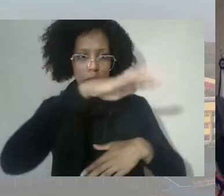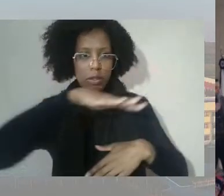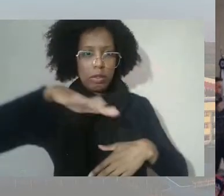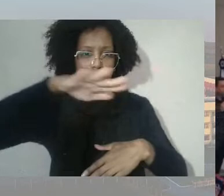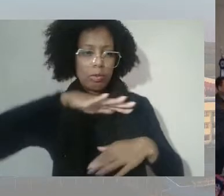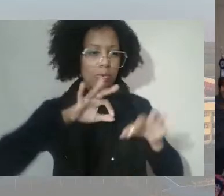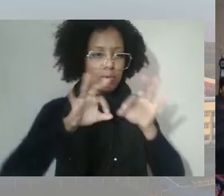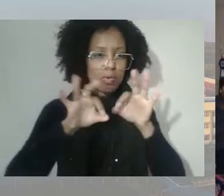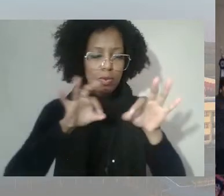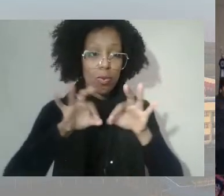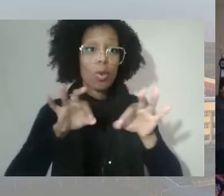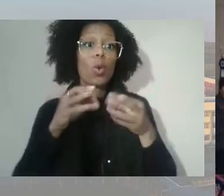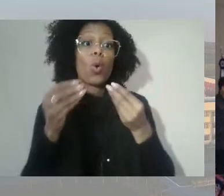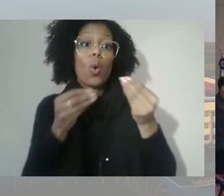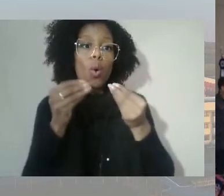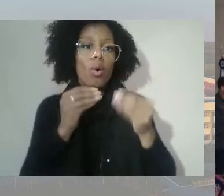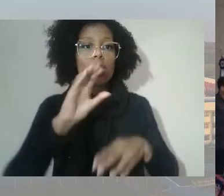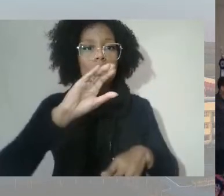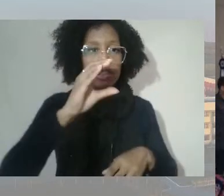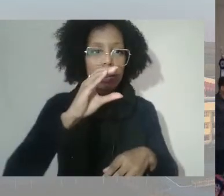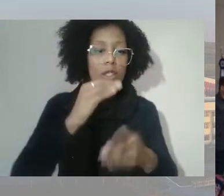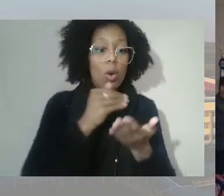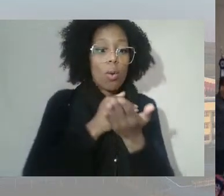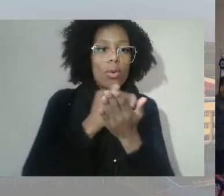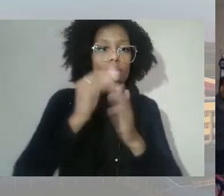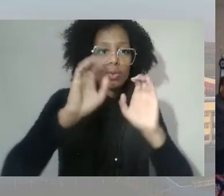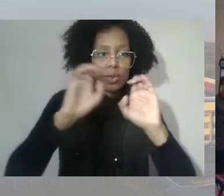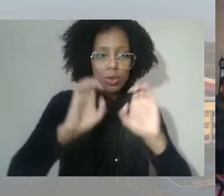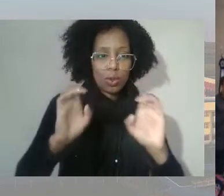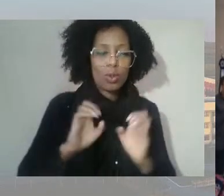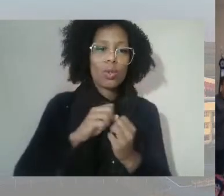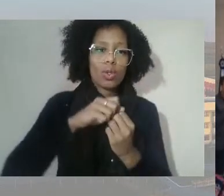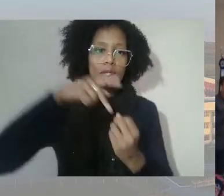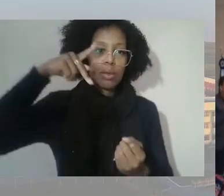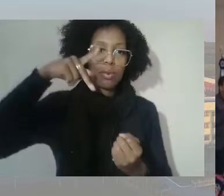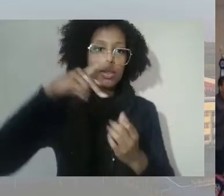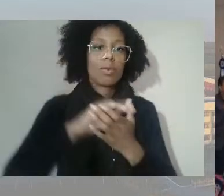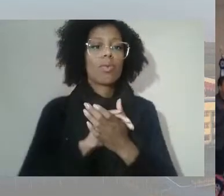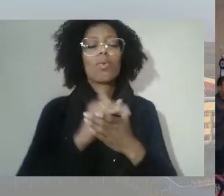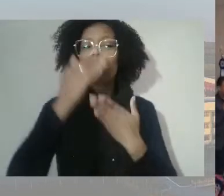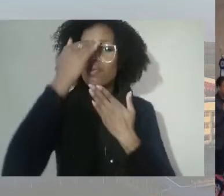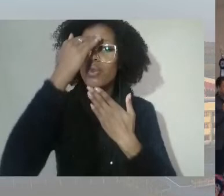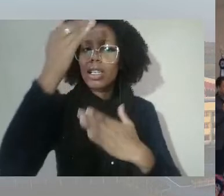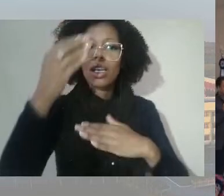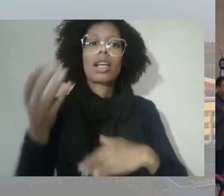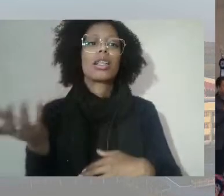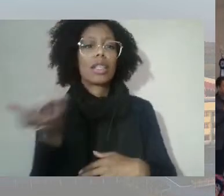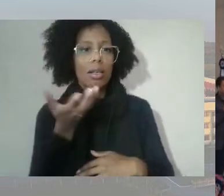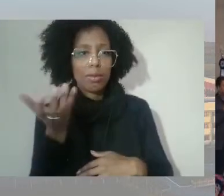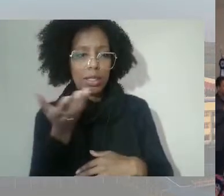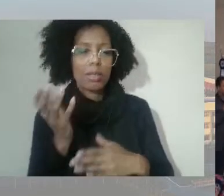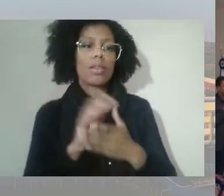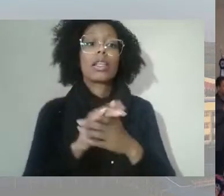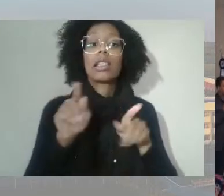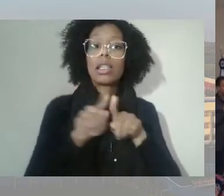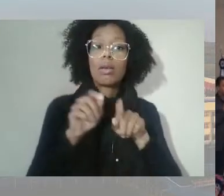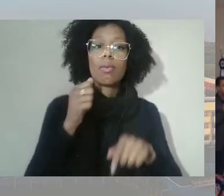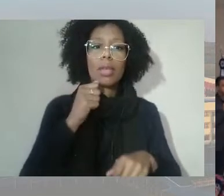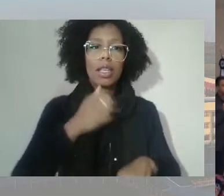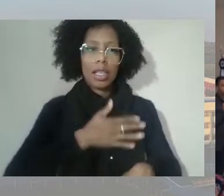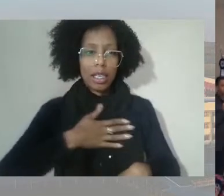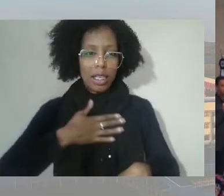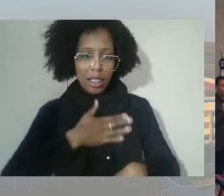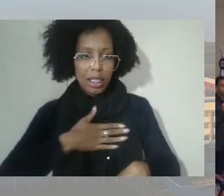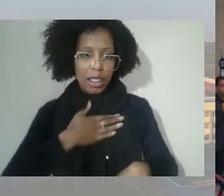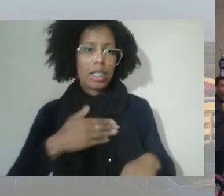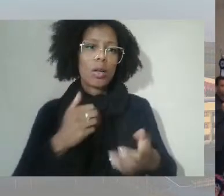comissão científica e inicia-se a estruturação do CIEP. Obrigado ao Campus Caçapava, obrigado à Alegrete, que contribuiu nos últimos anos,